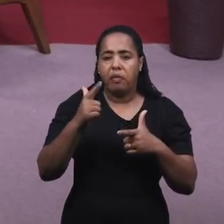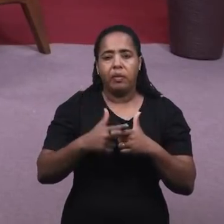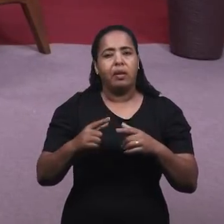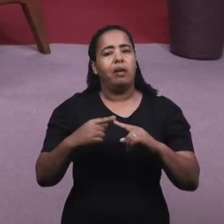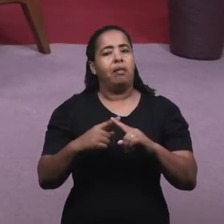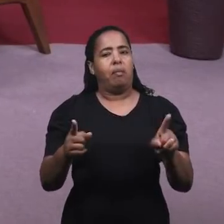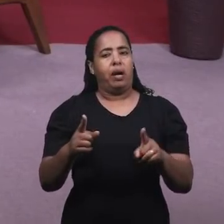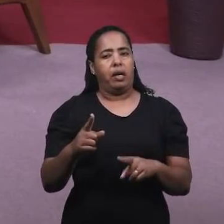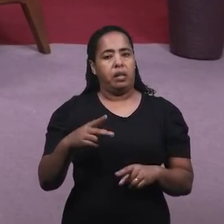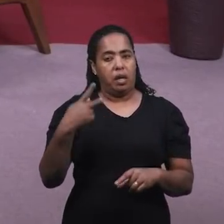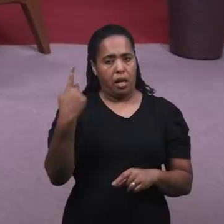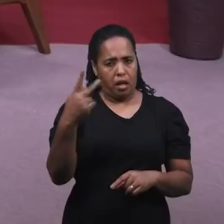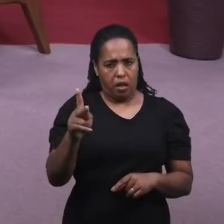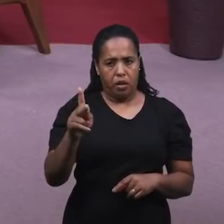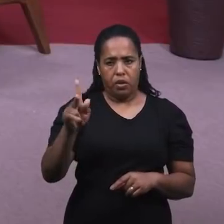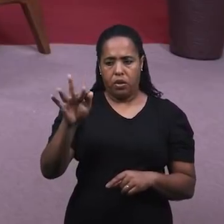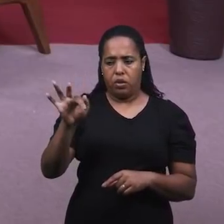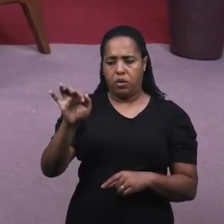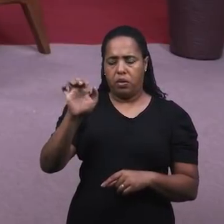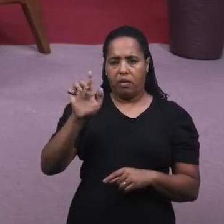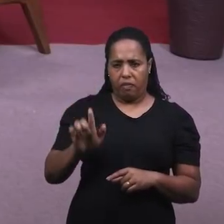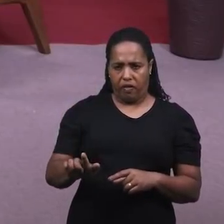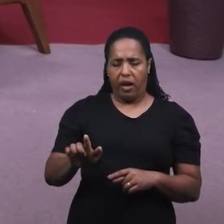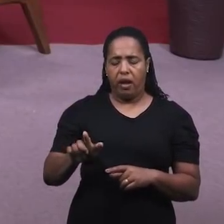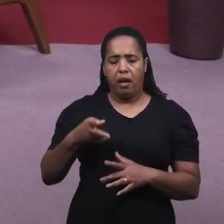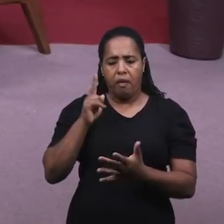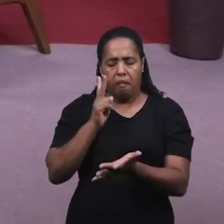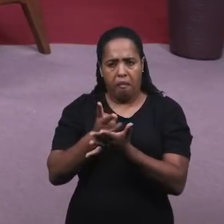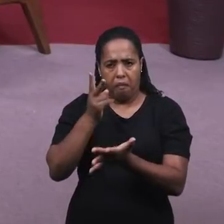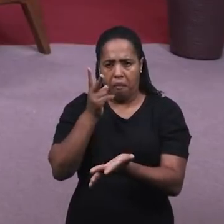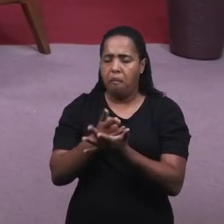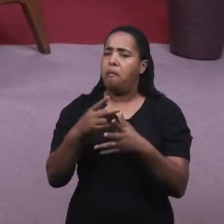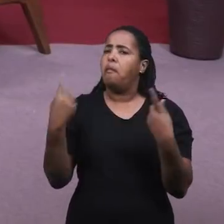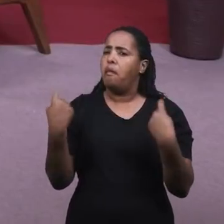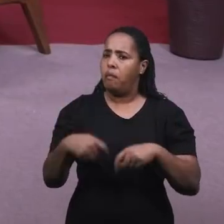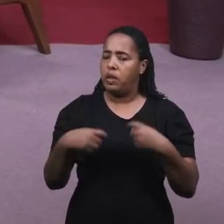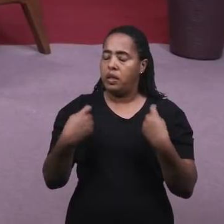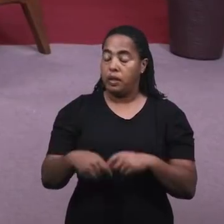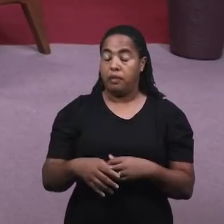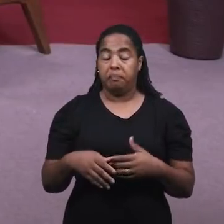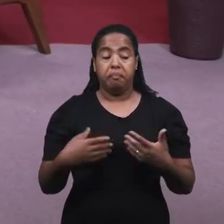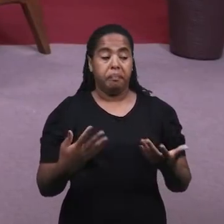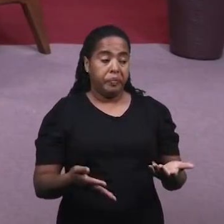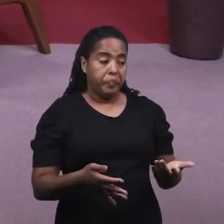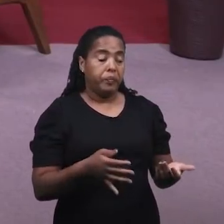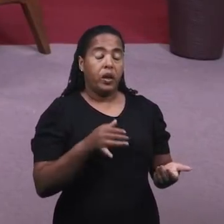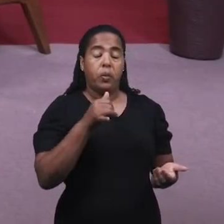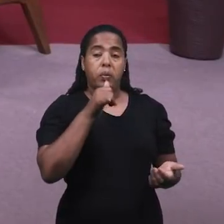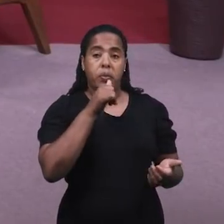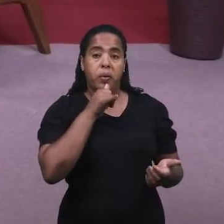a sua fé tem que ser conservada. A bênção do corpo tem que ser guardada. Esse exemplo de Nabote,